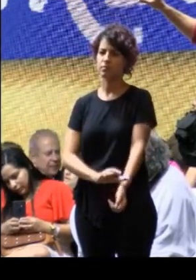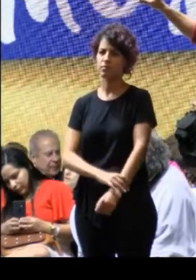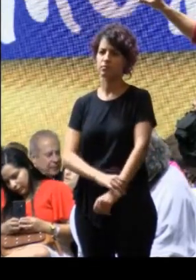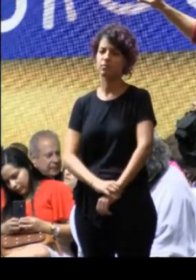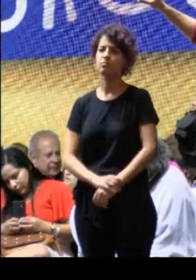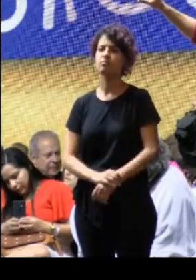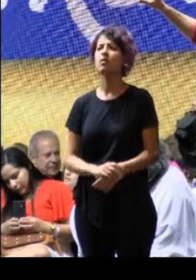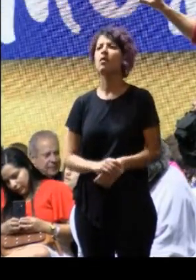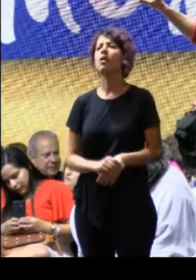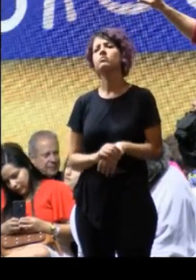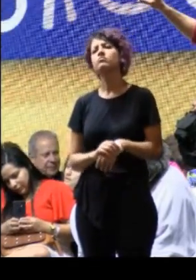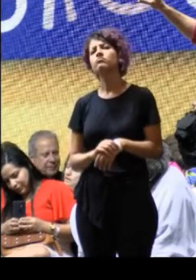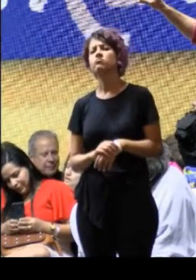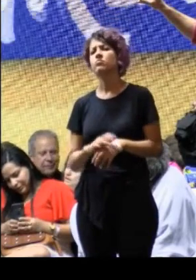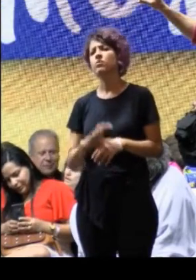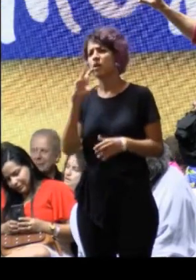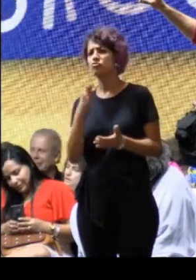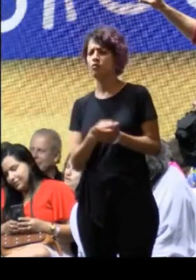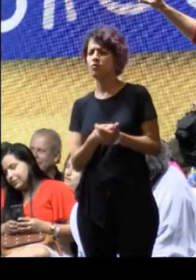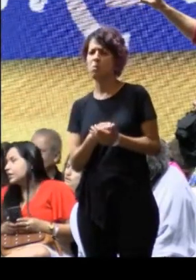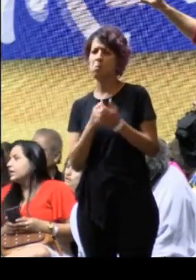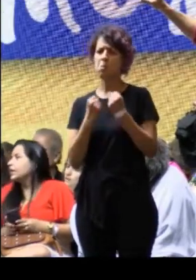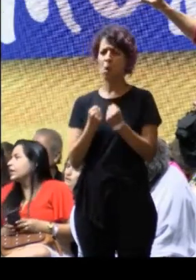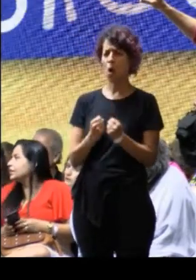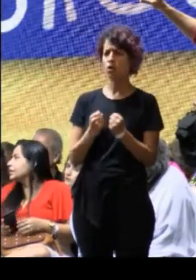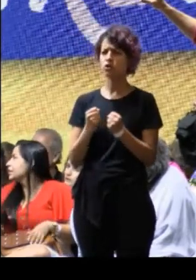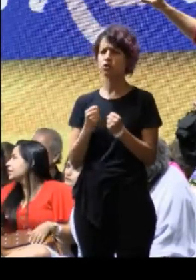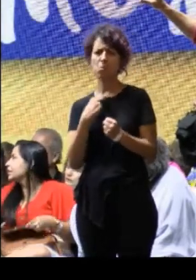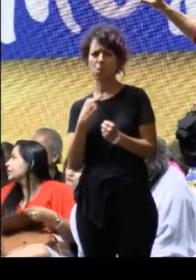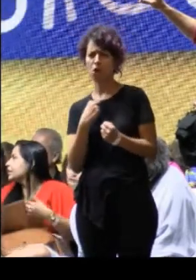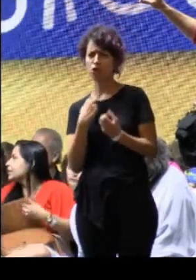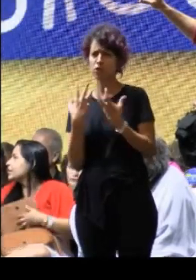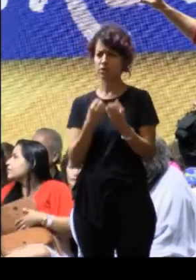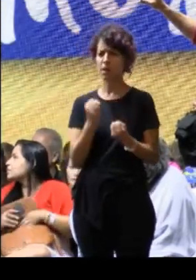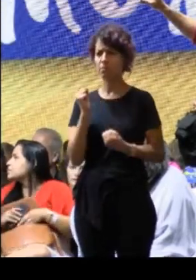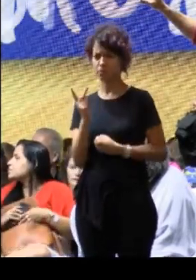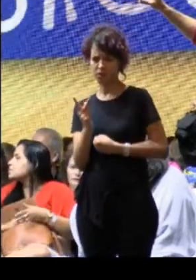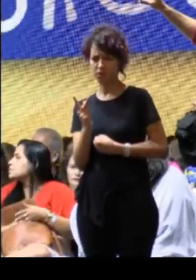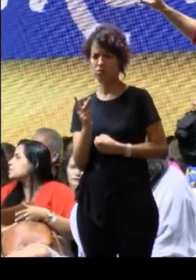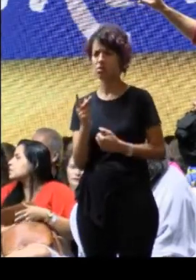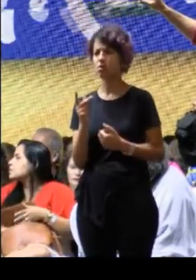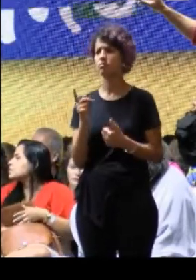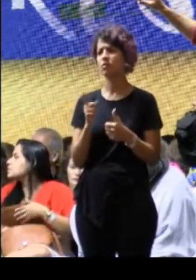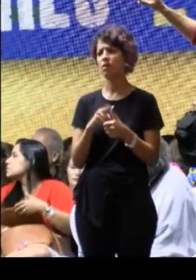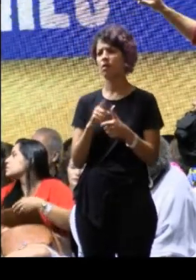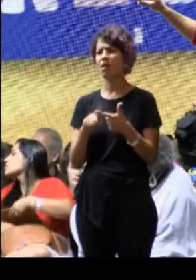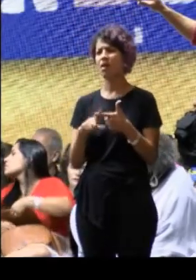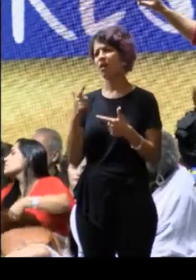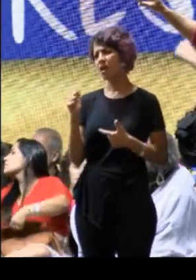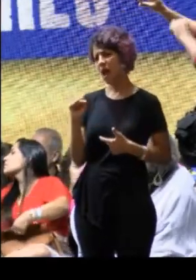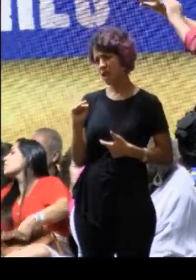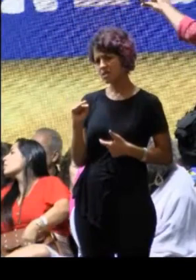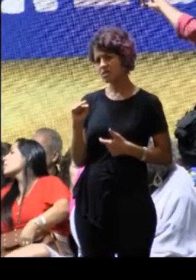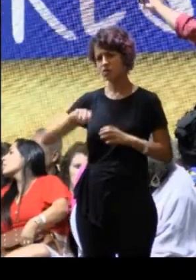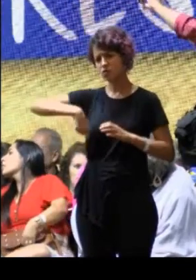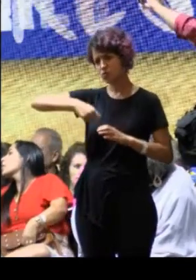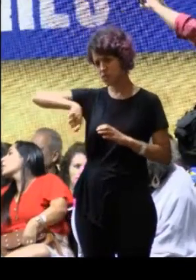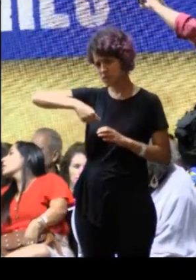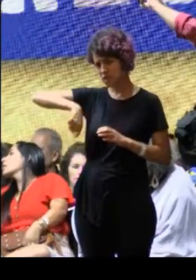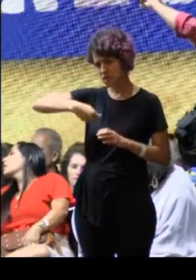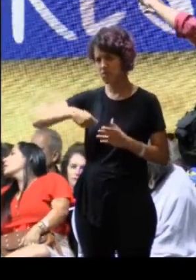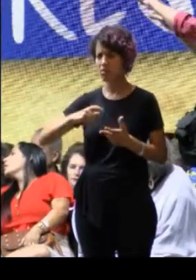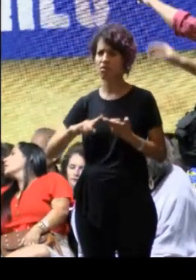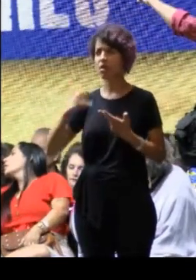não receber aposentadoria, quanto vai custar o gás de cozinha, o combustível, a